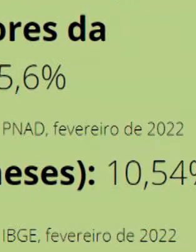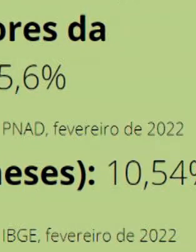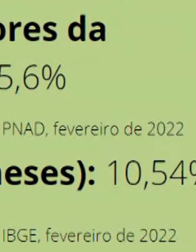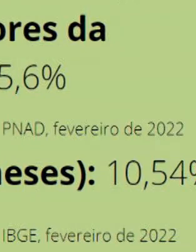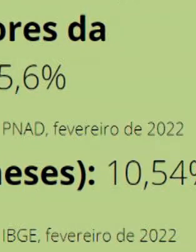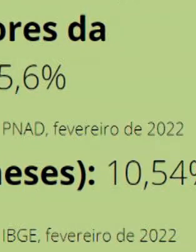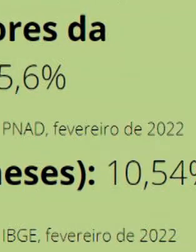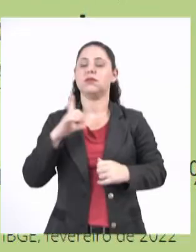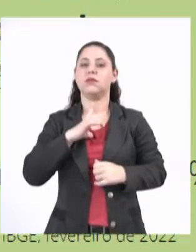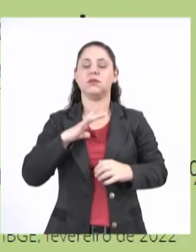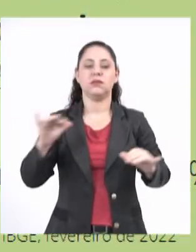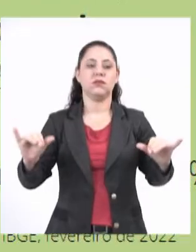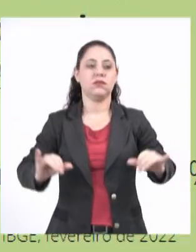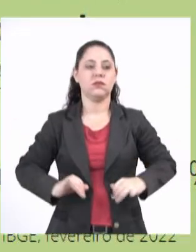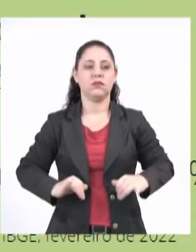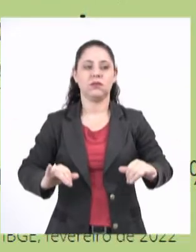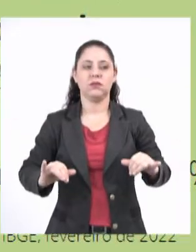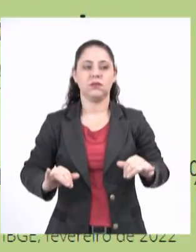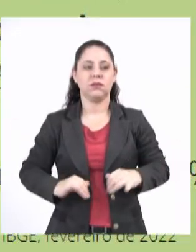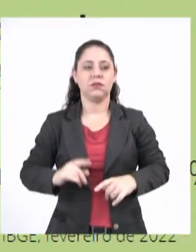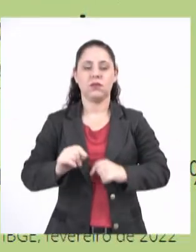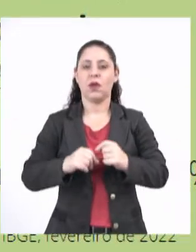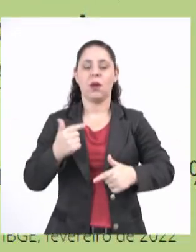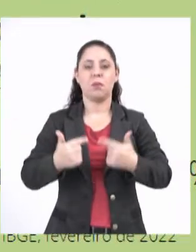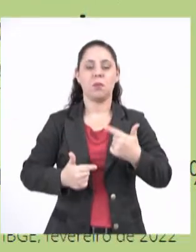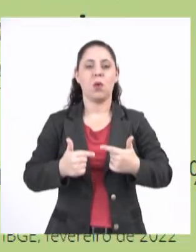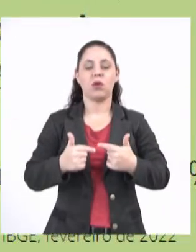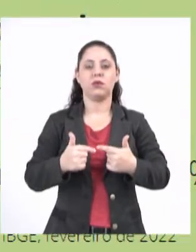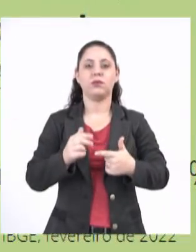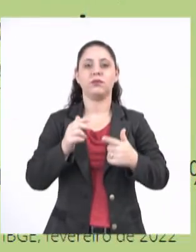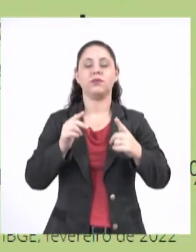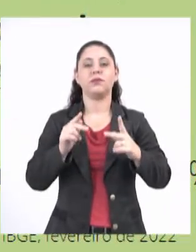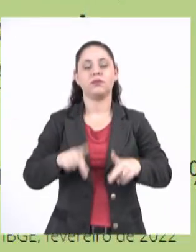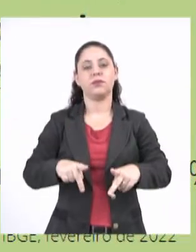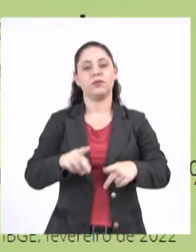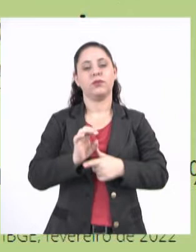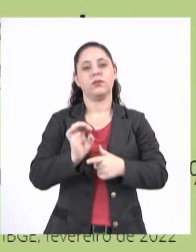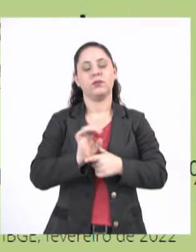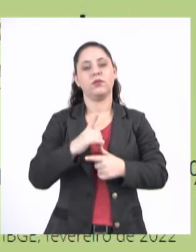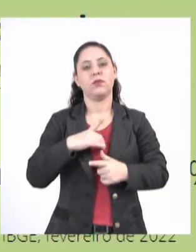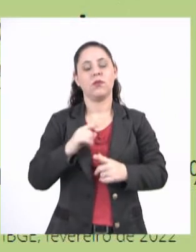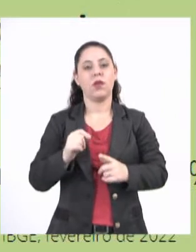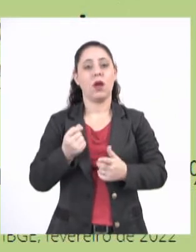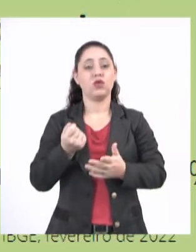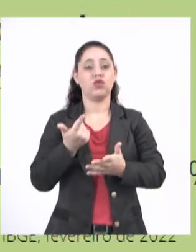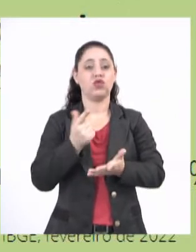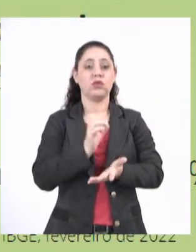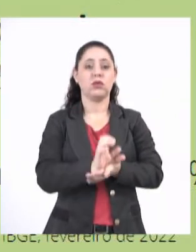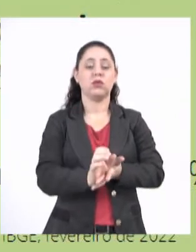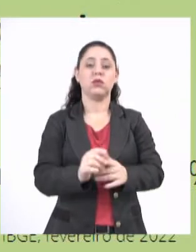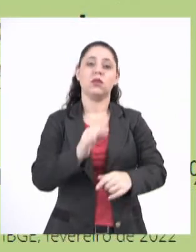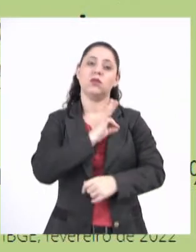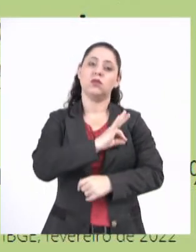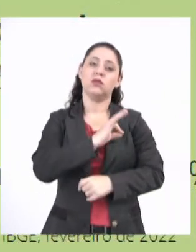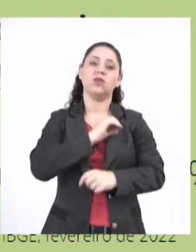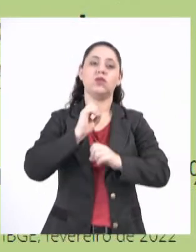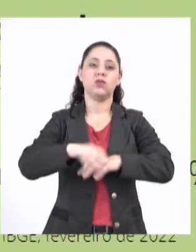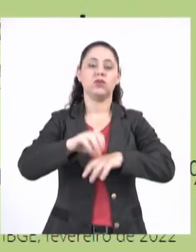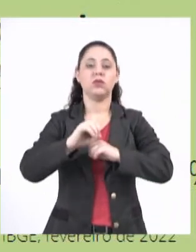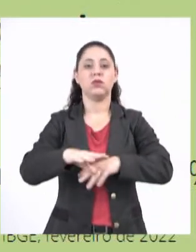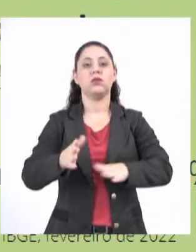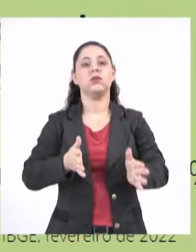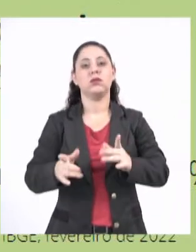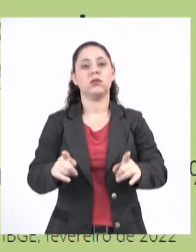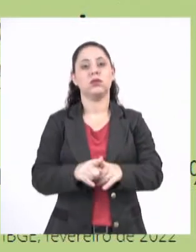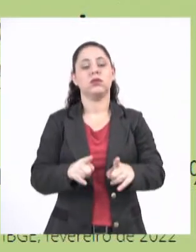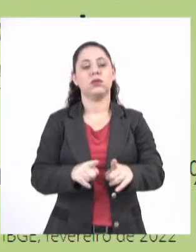tem fome, é uma falha das políticas públicas do Estado em garantir renda, educação e acesso à alimentação. A gente